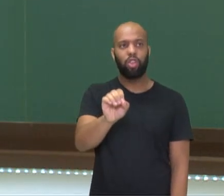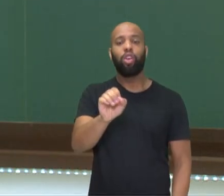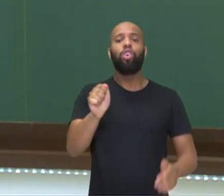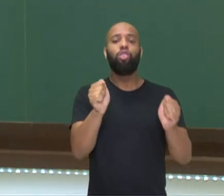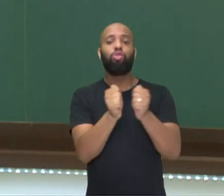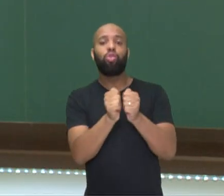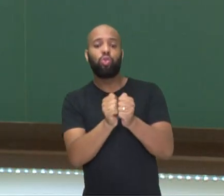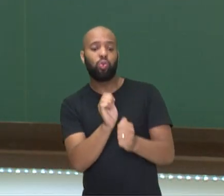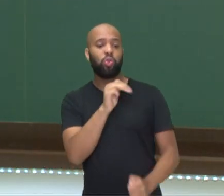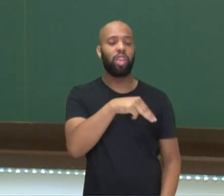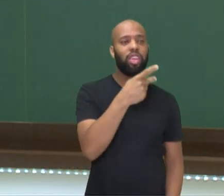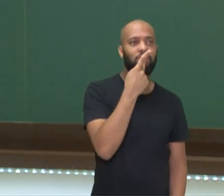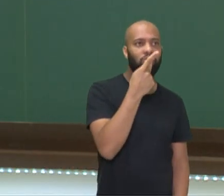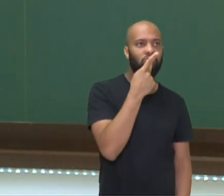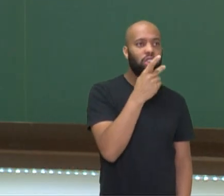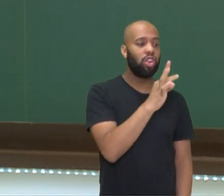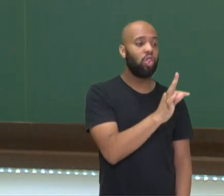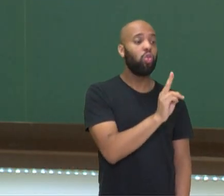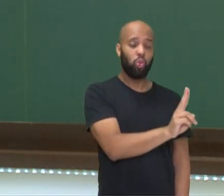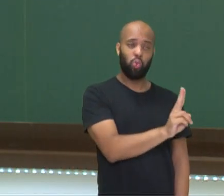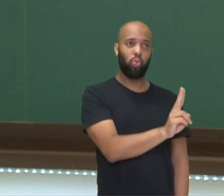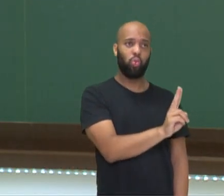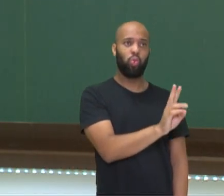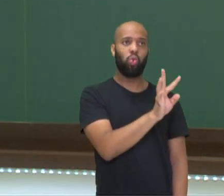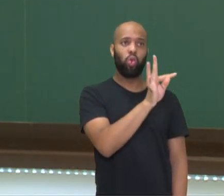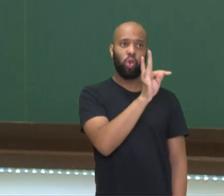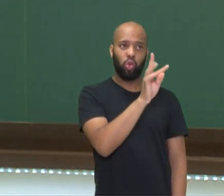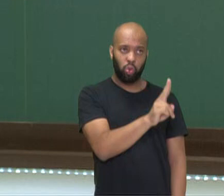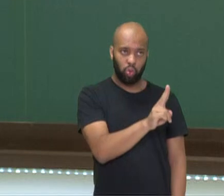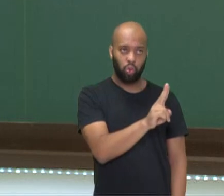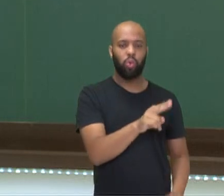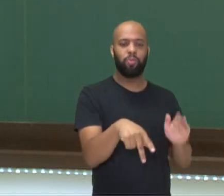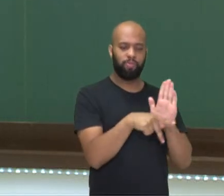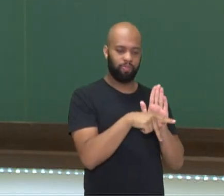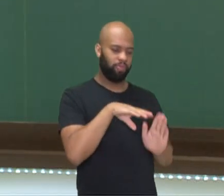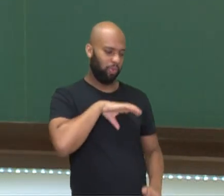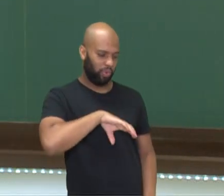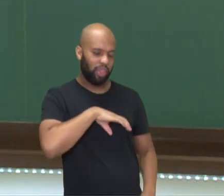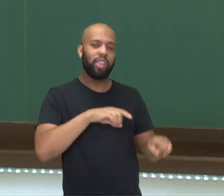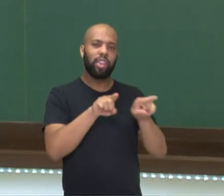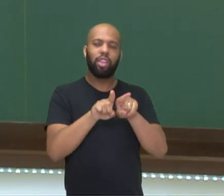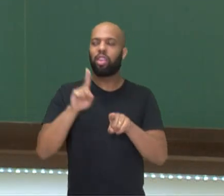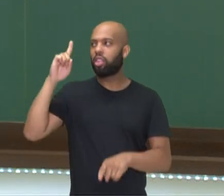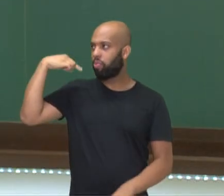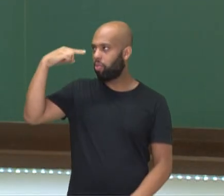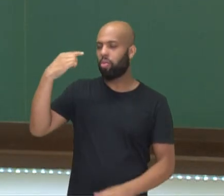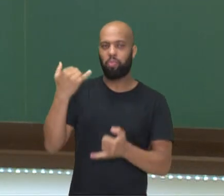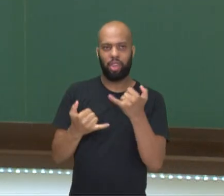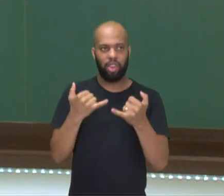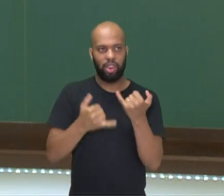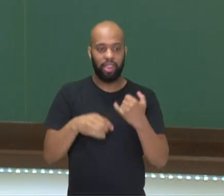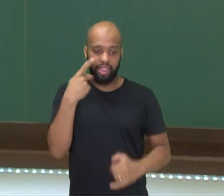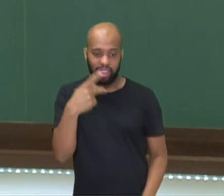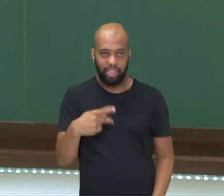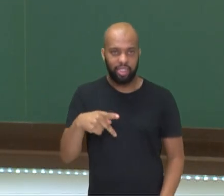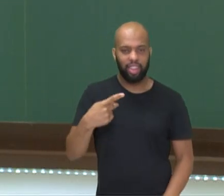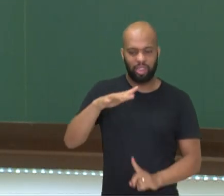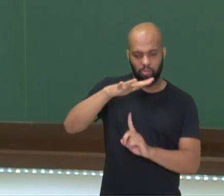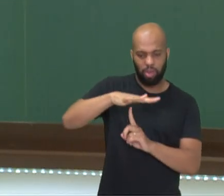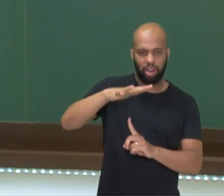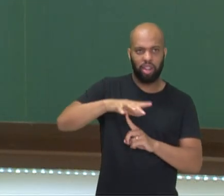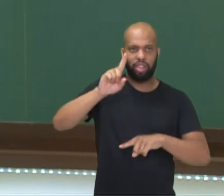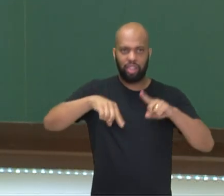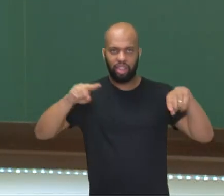Com tu. Olha só, tanto no português como no espanhol. Na nossa região, nós temos uma variante,